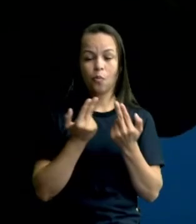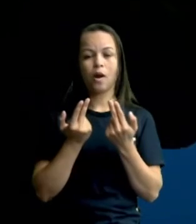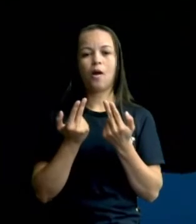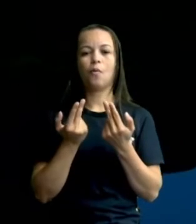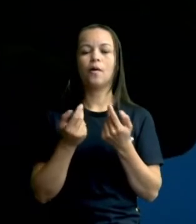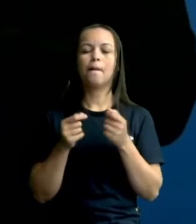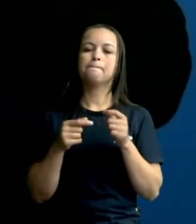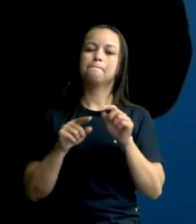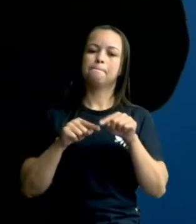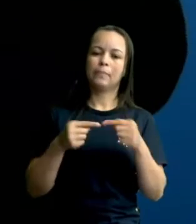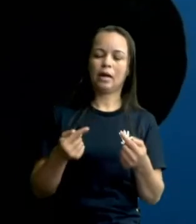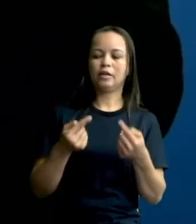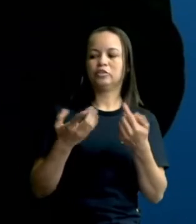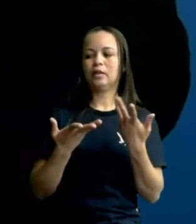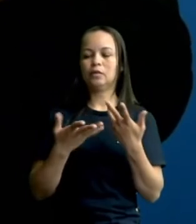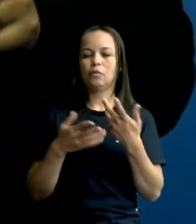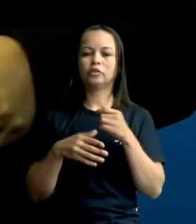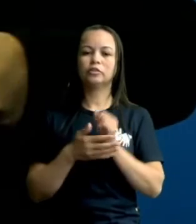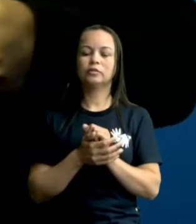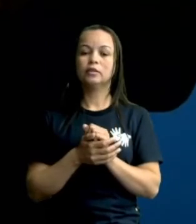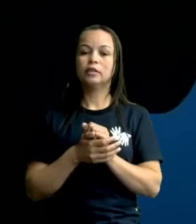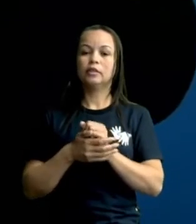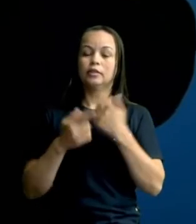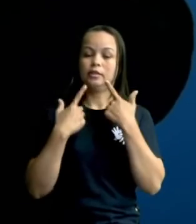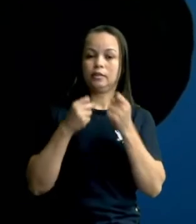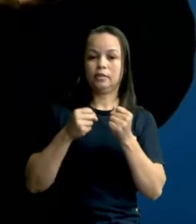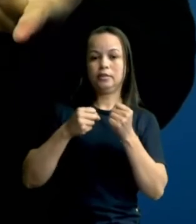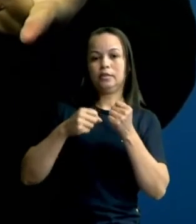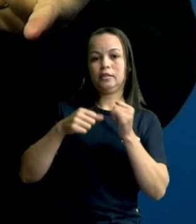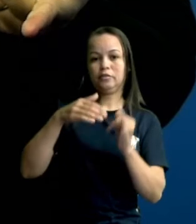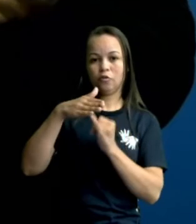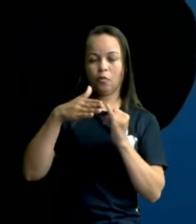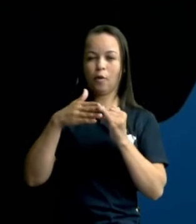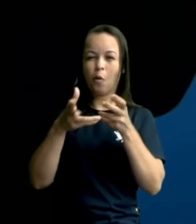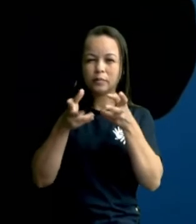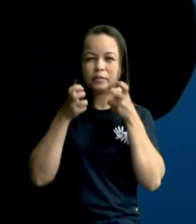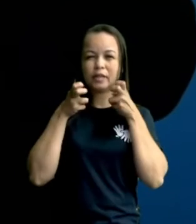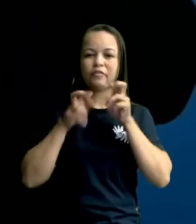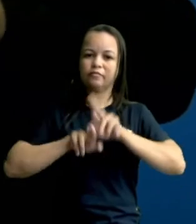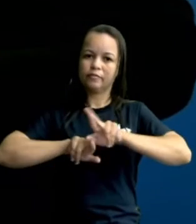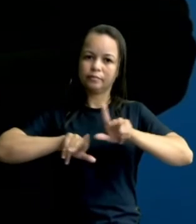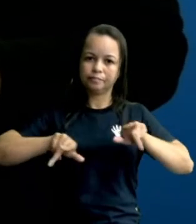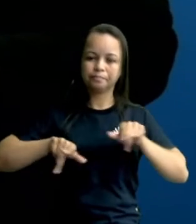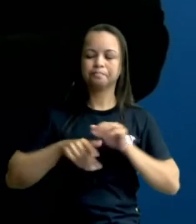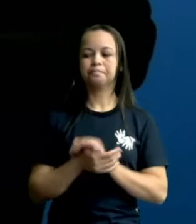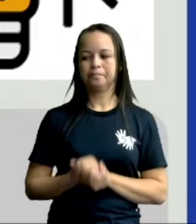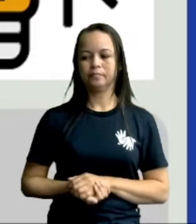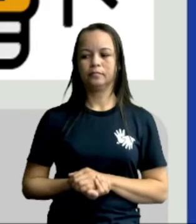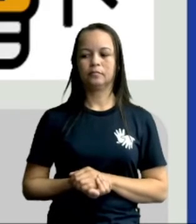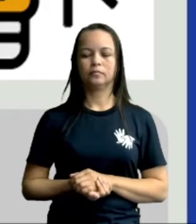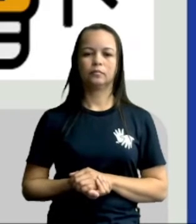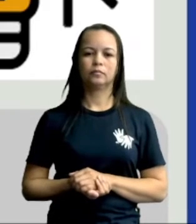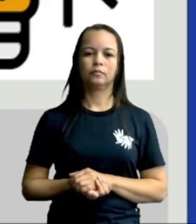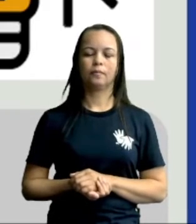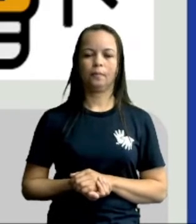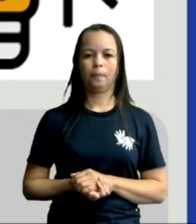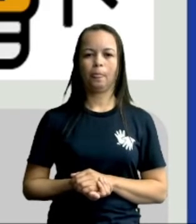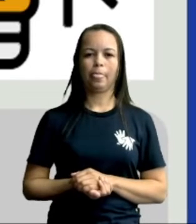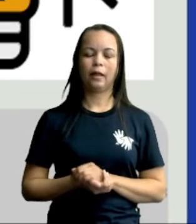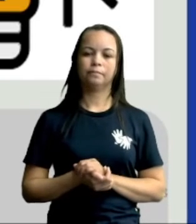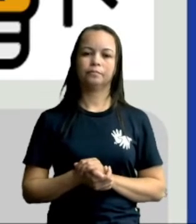linguagem informal. Perceba só que vai haver muitas diferenças. Vamos ouvir? Põe na